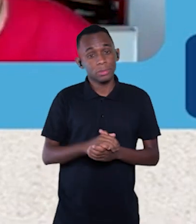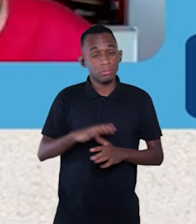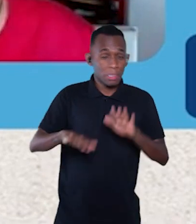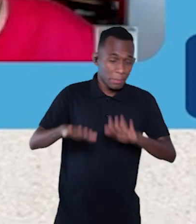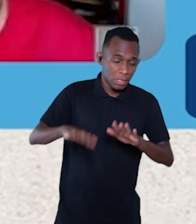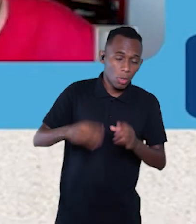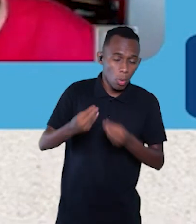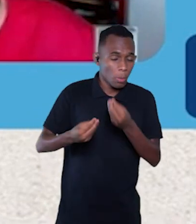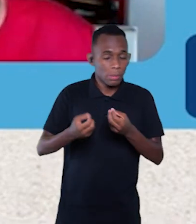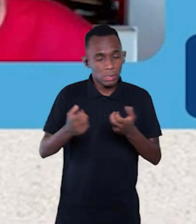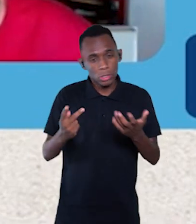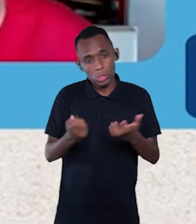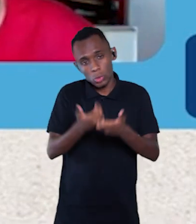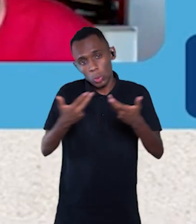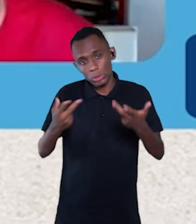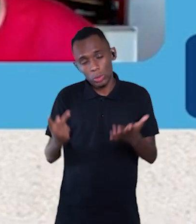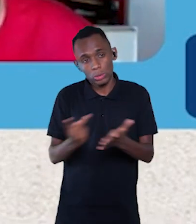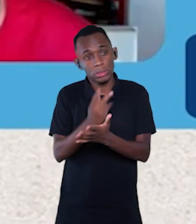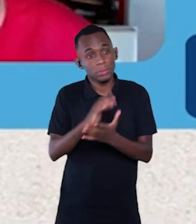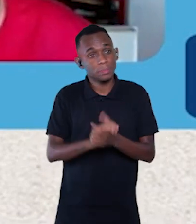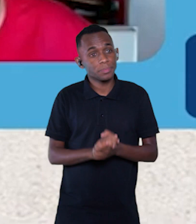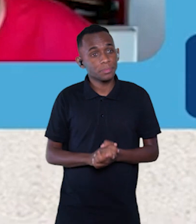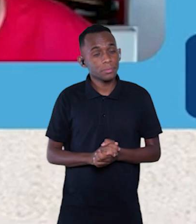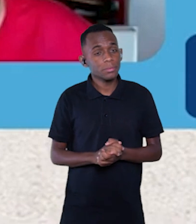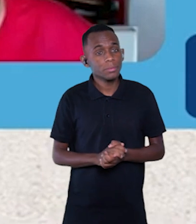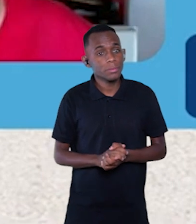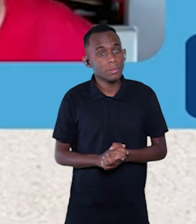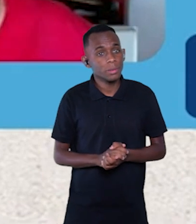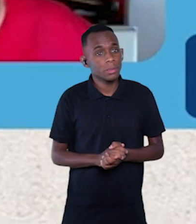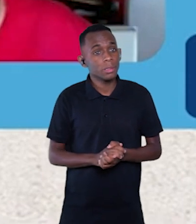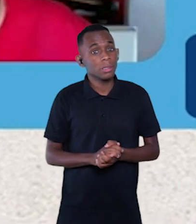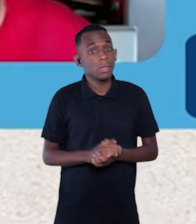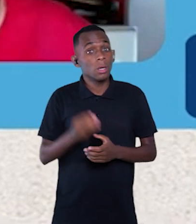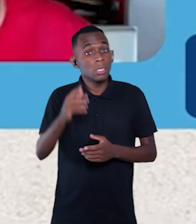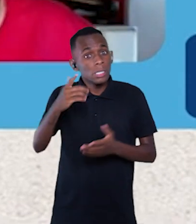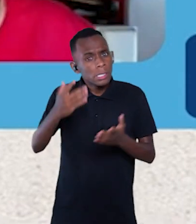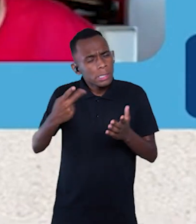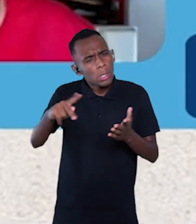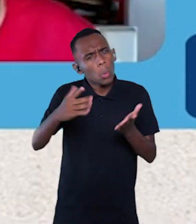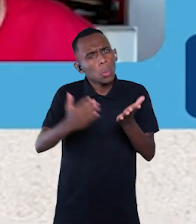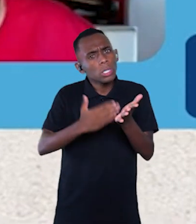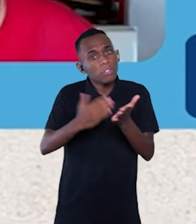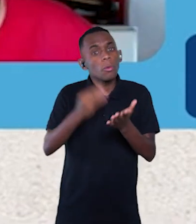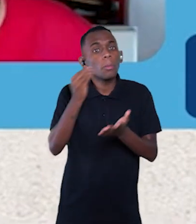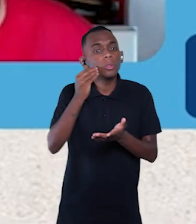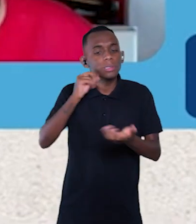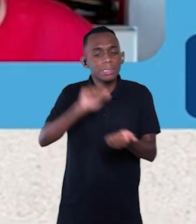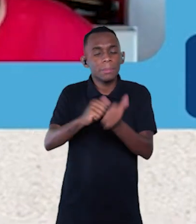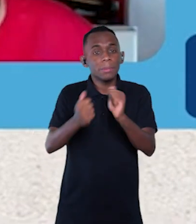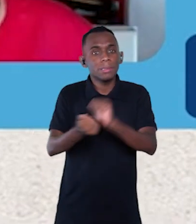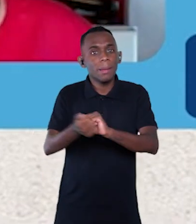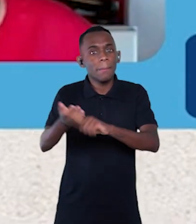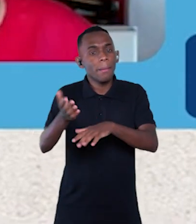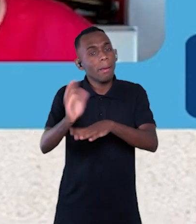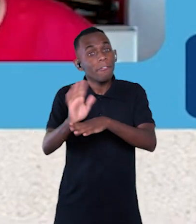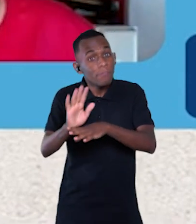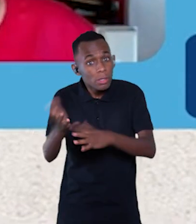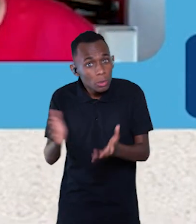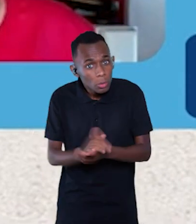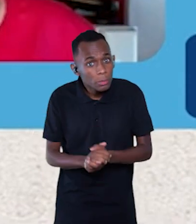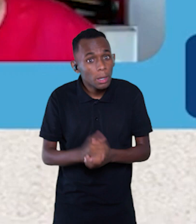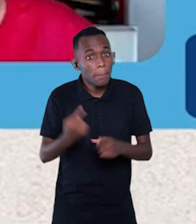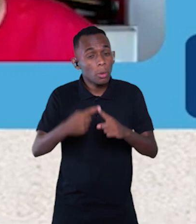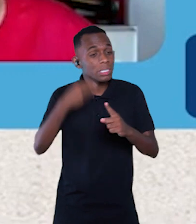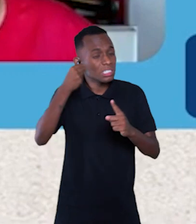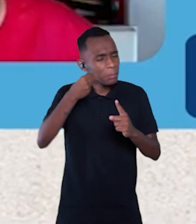que vem. Vamos ver como é que as coisas andam. E Pacientes que Curam podia virar até série, né, Júlia? Tem muita história boa aqui, né,